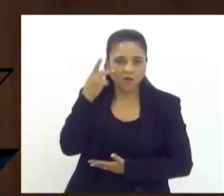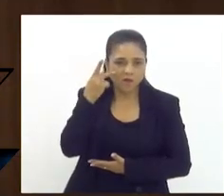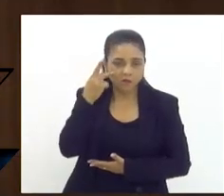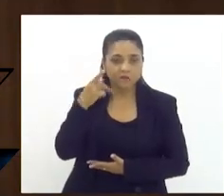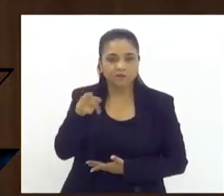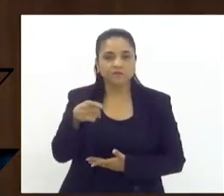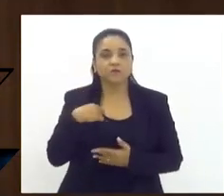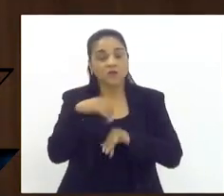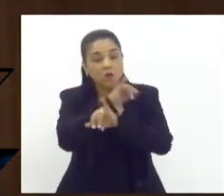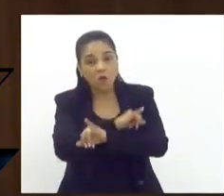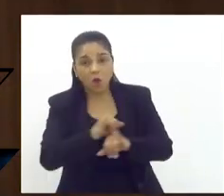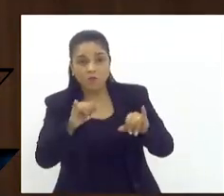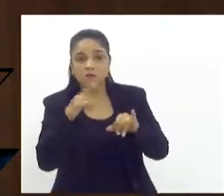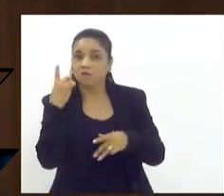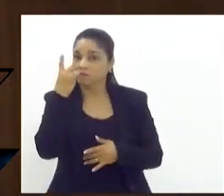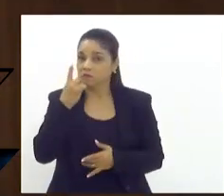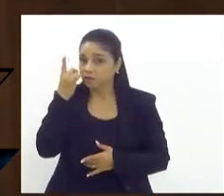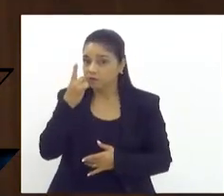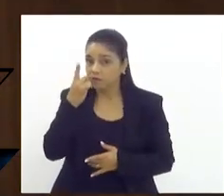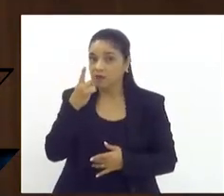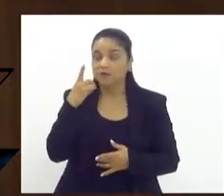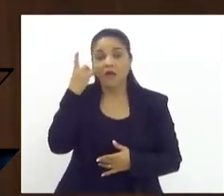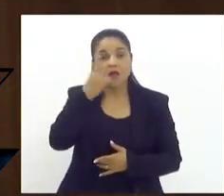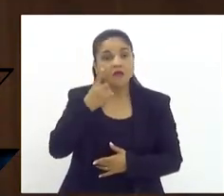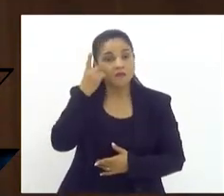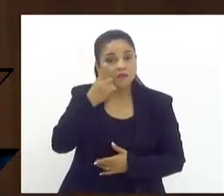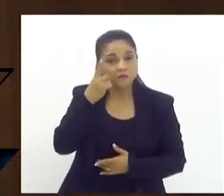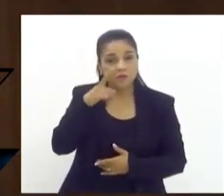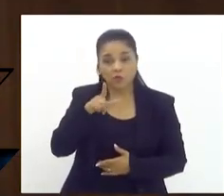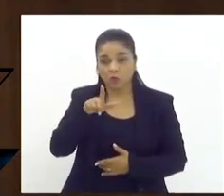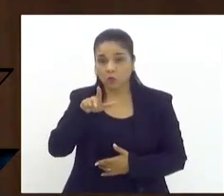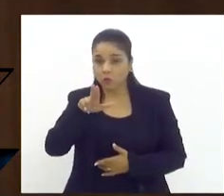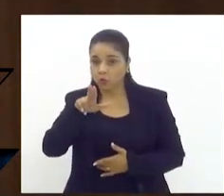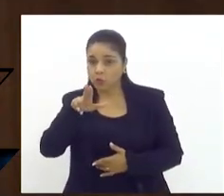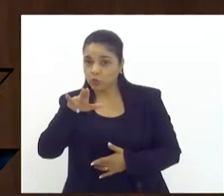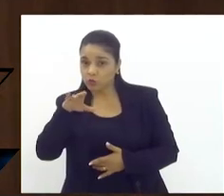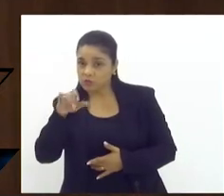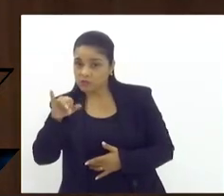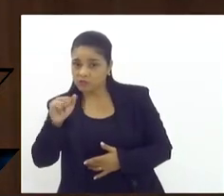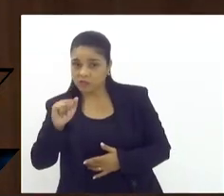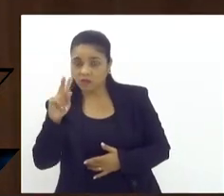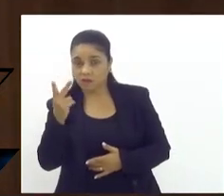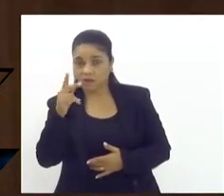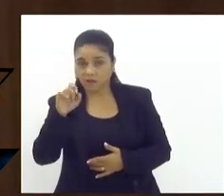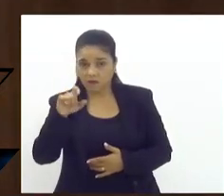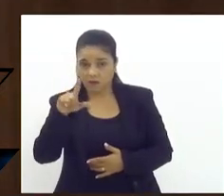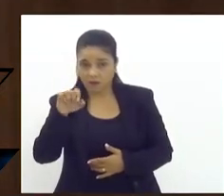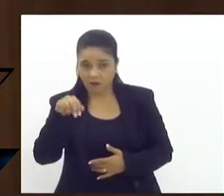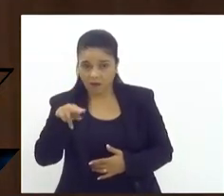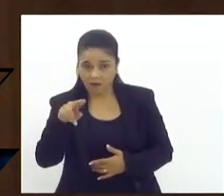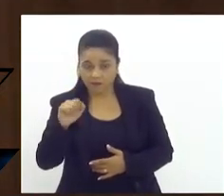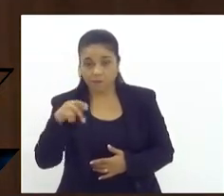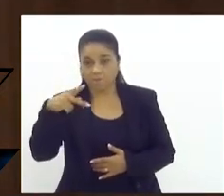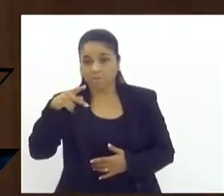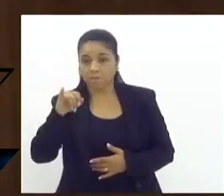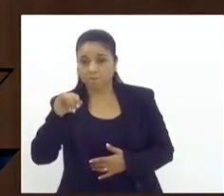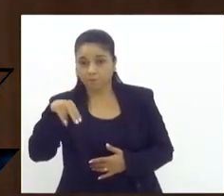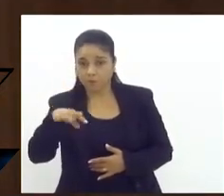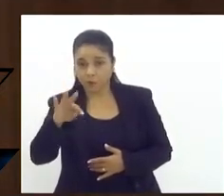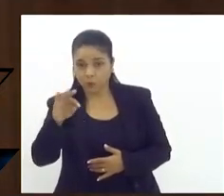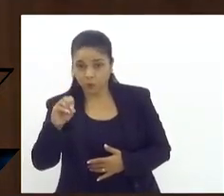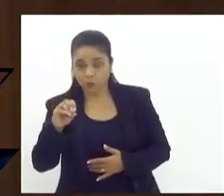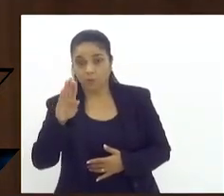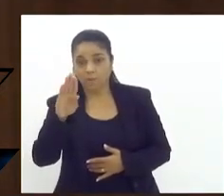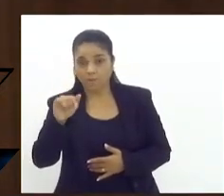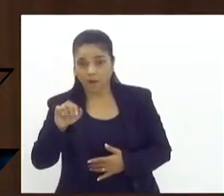dos Senhores deputados que a deputada Lúcia Helena Pinto de Barros tô aqui com atestado médico